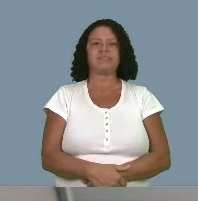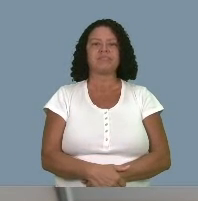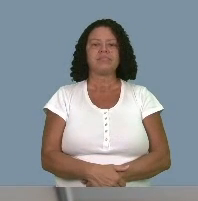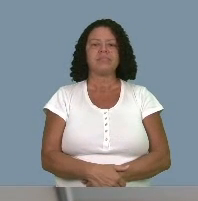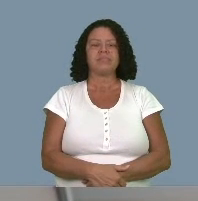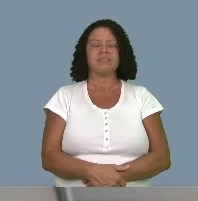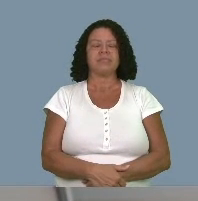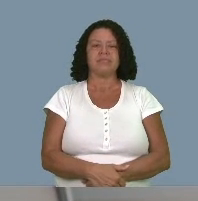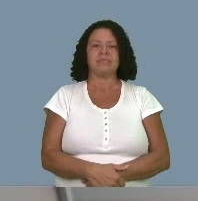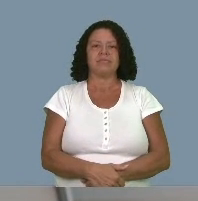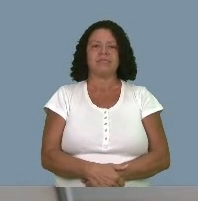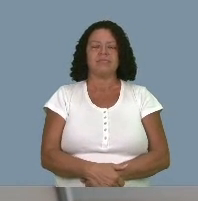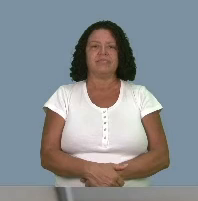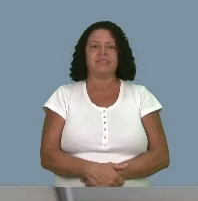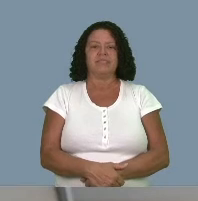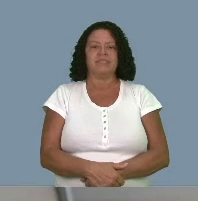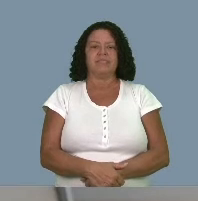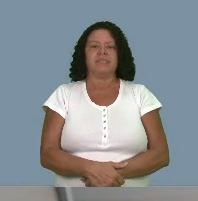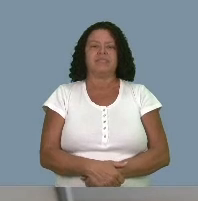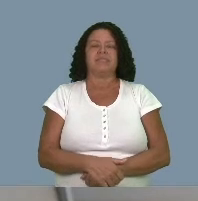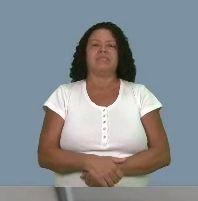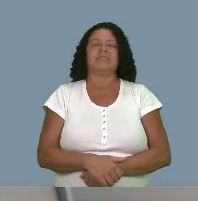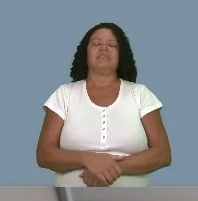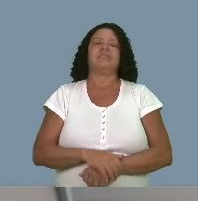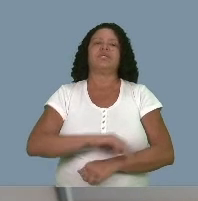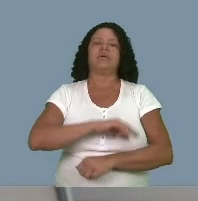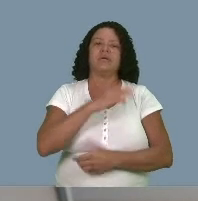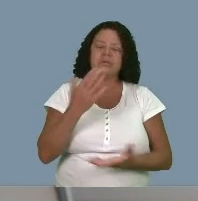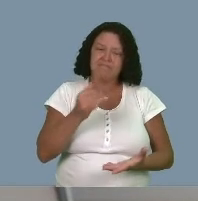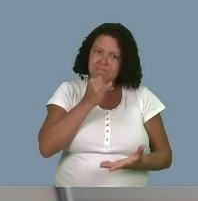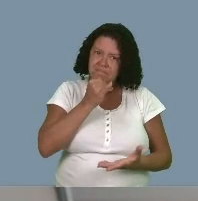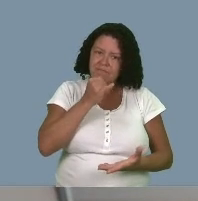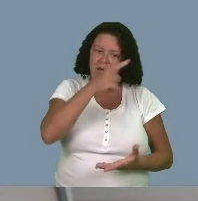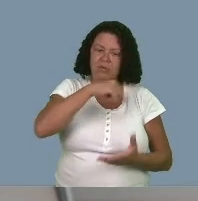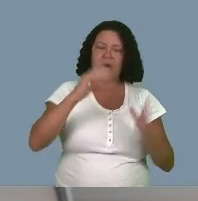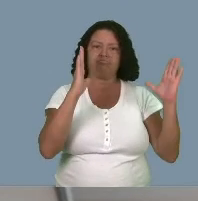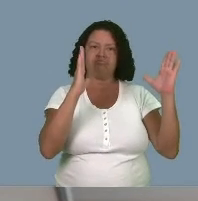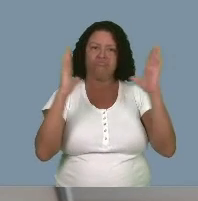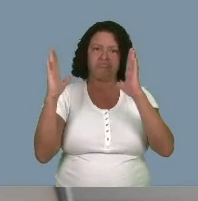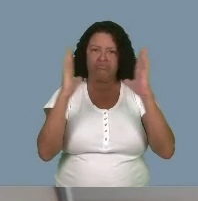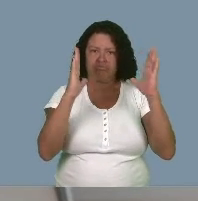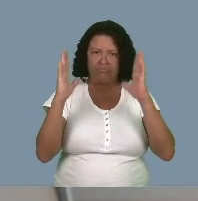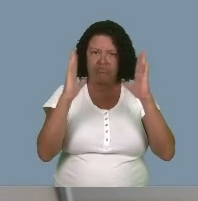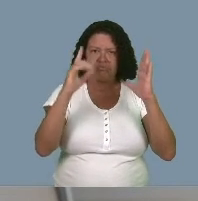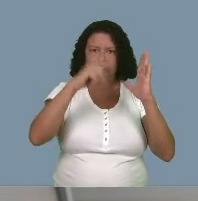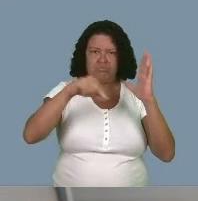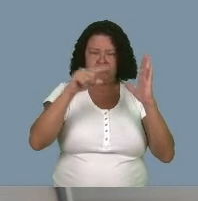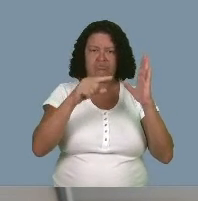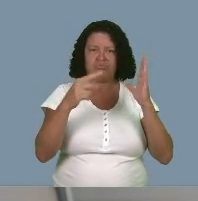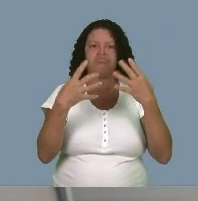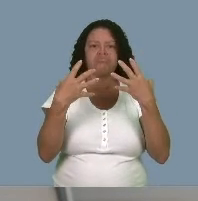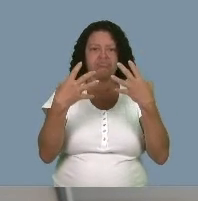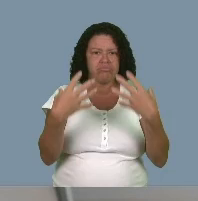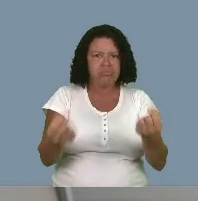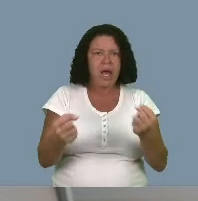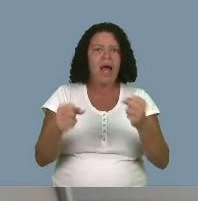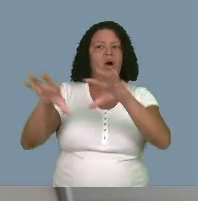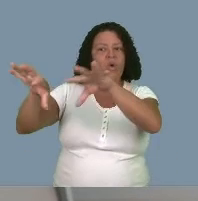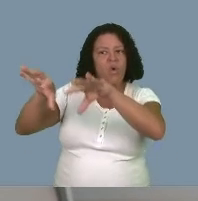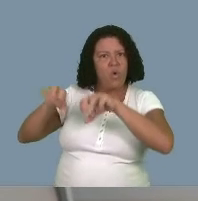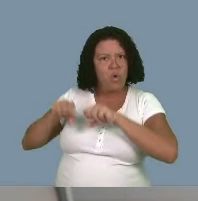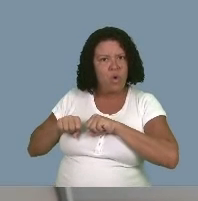Vamos seguindo. Todo aquele que se encontre na faixa imunológica favorável à